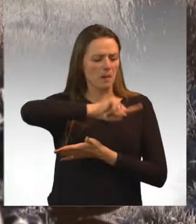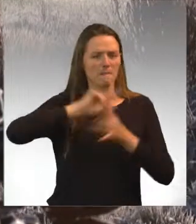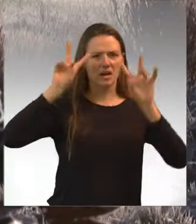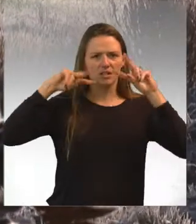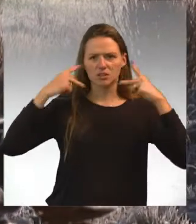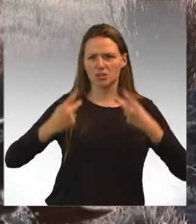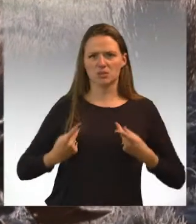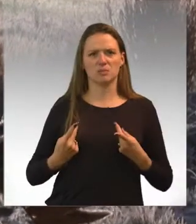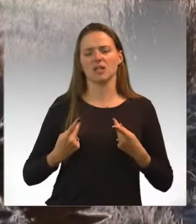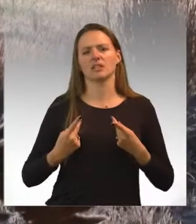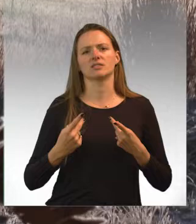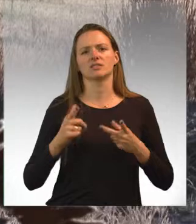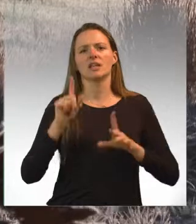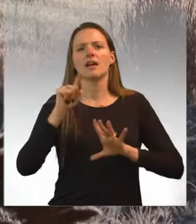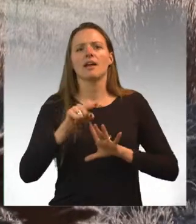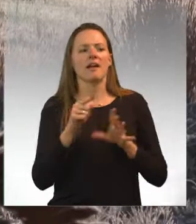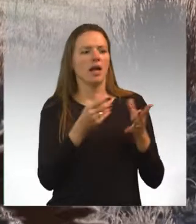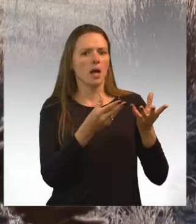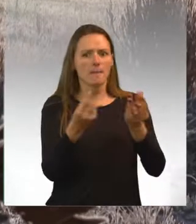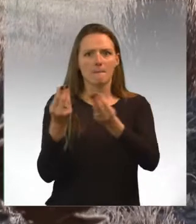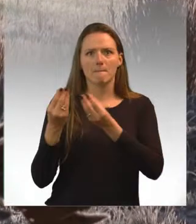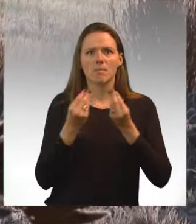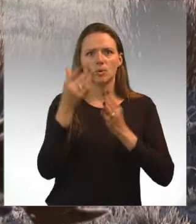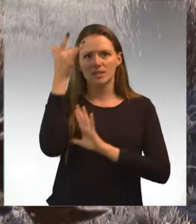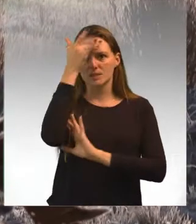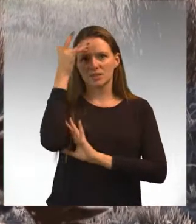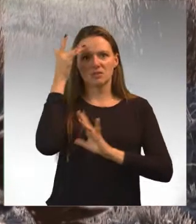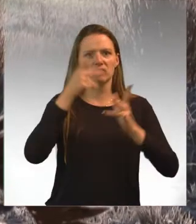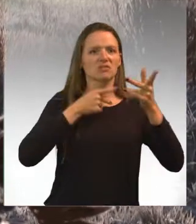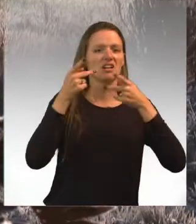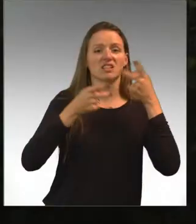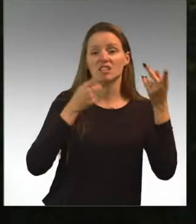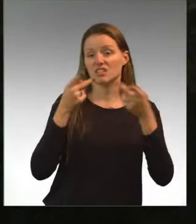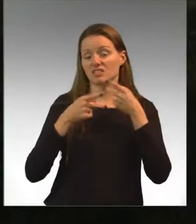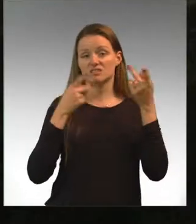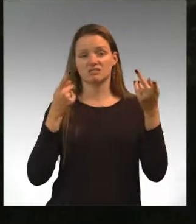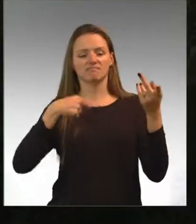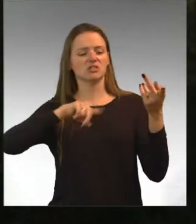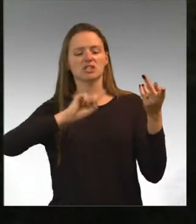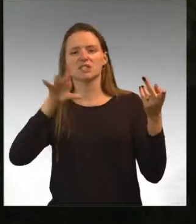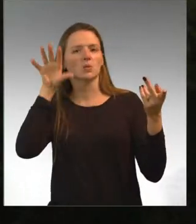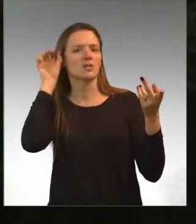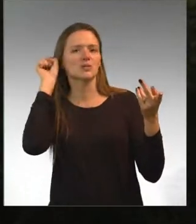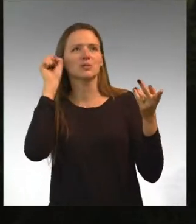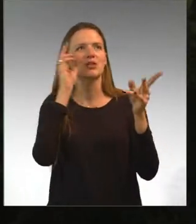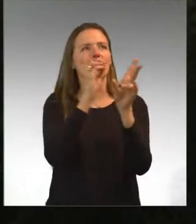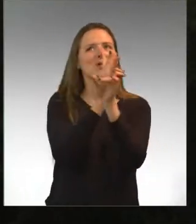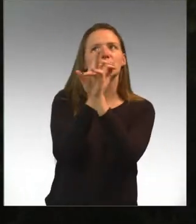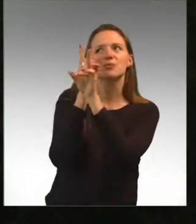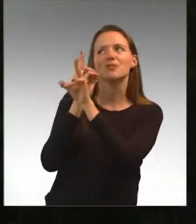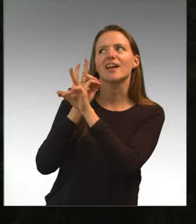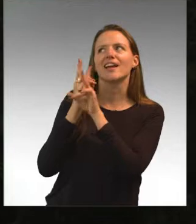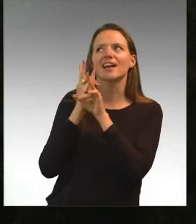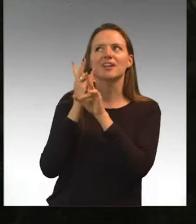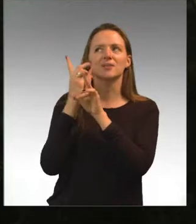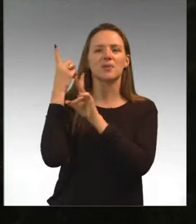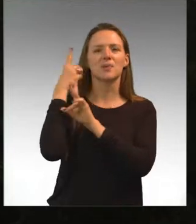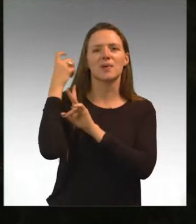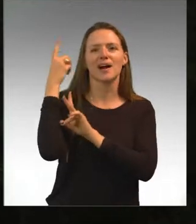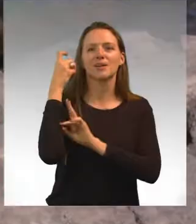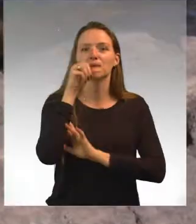de criaturas falando, nós não ouvimos o vento, os pássaros, né?